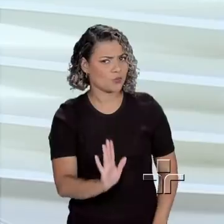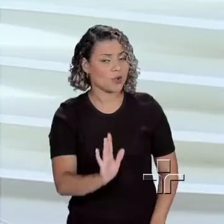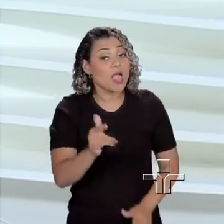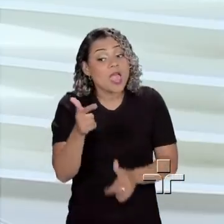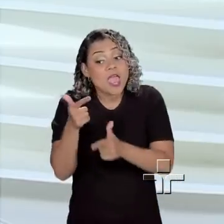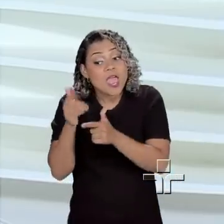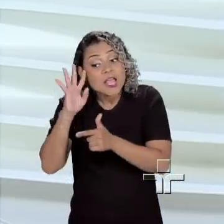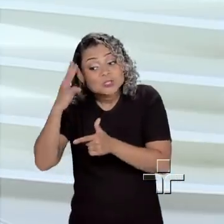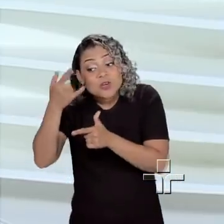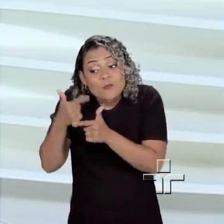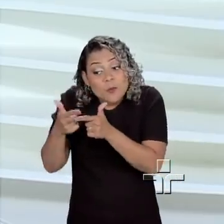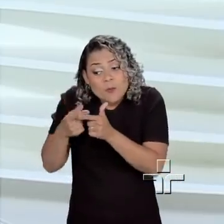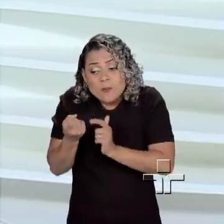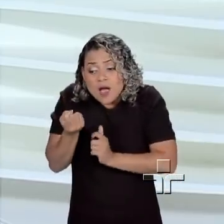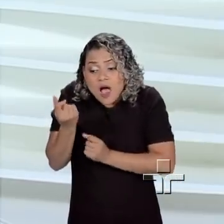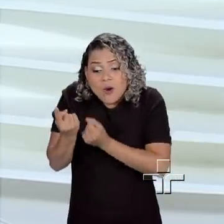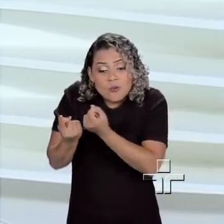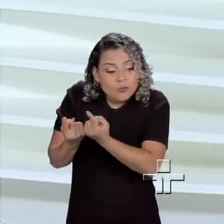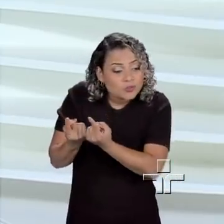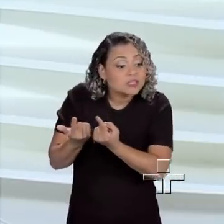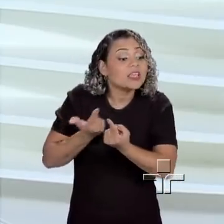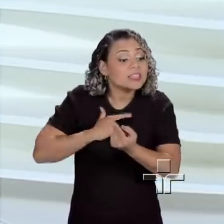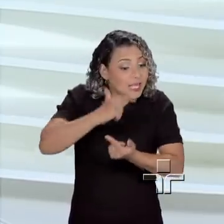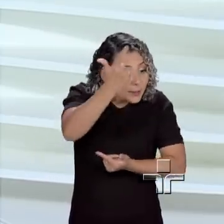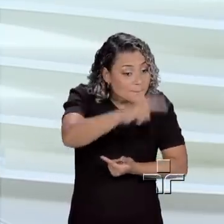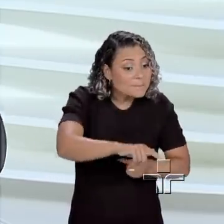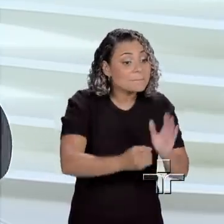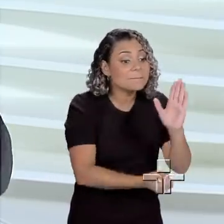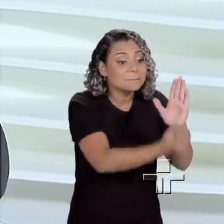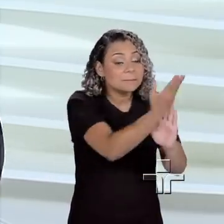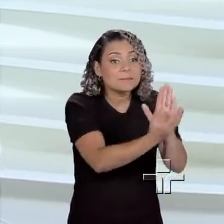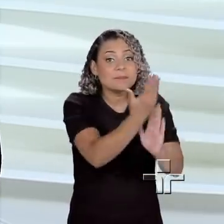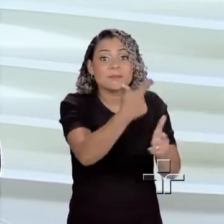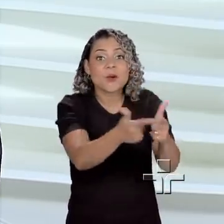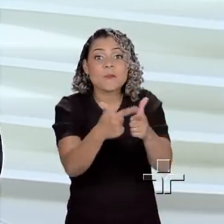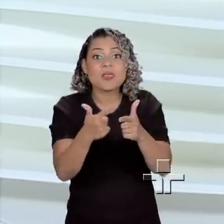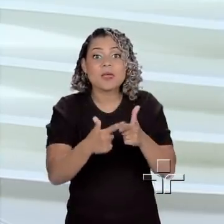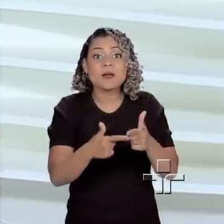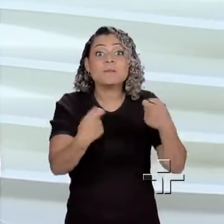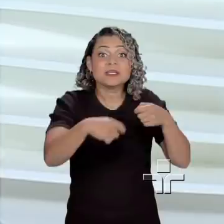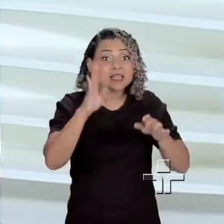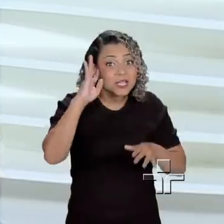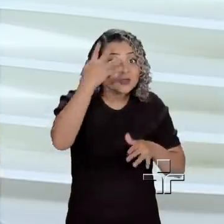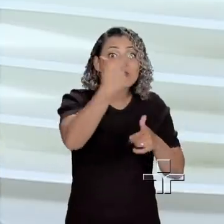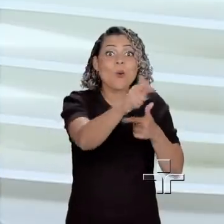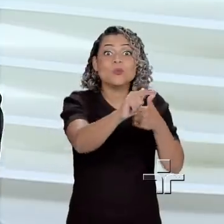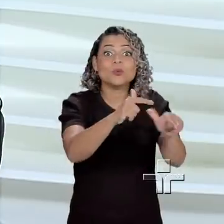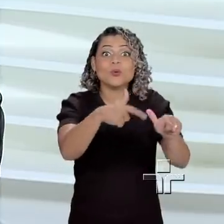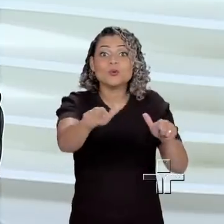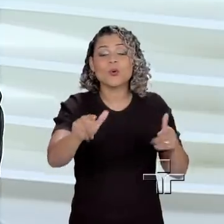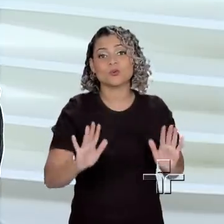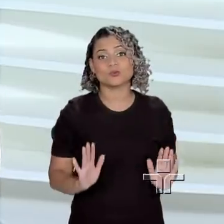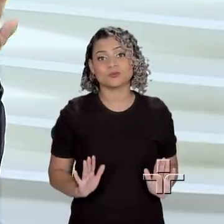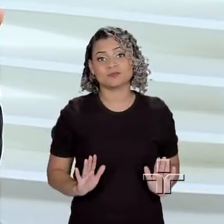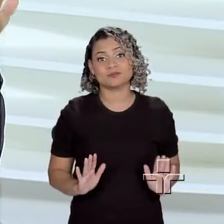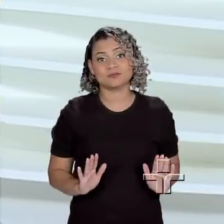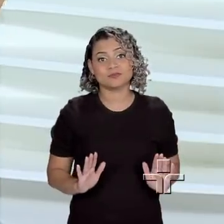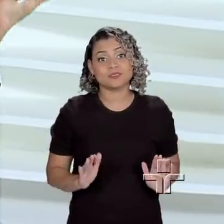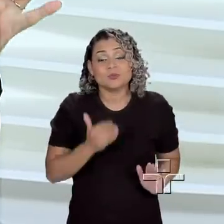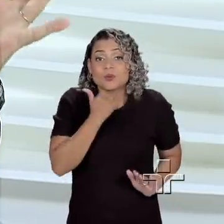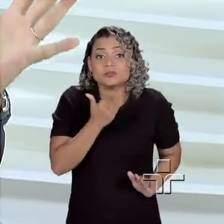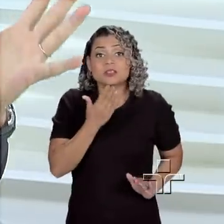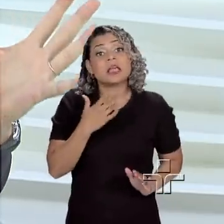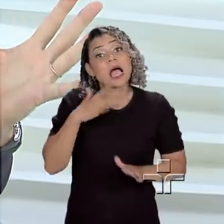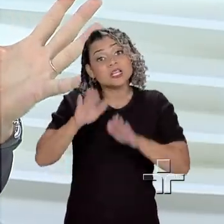de problemas e cria outra nova classe de problemas que tem que ser tratada como tal e como nova. Uma parte